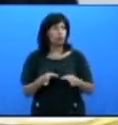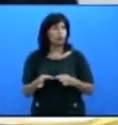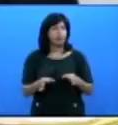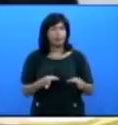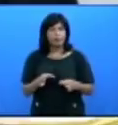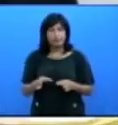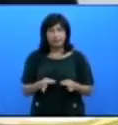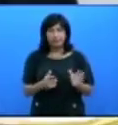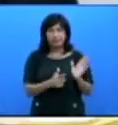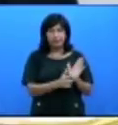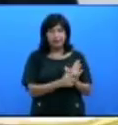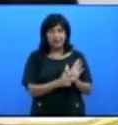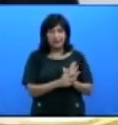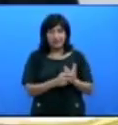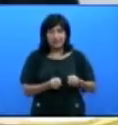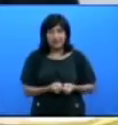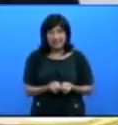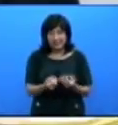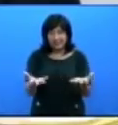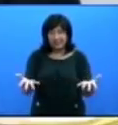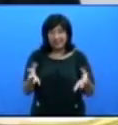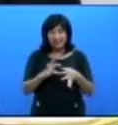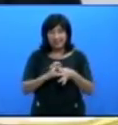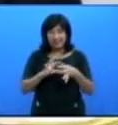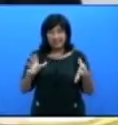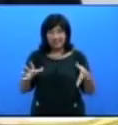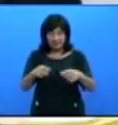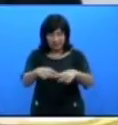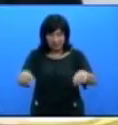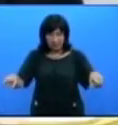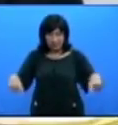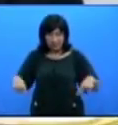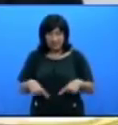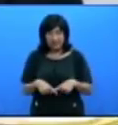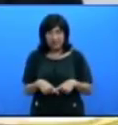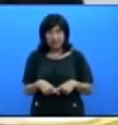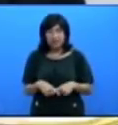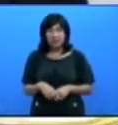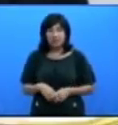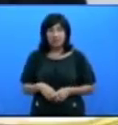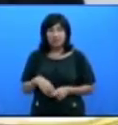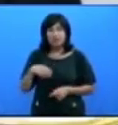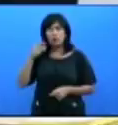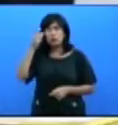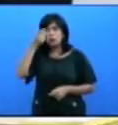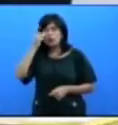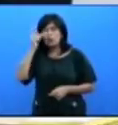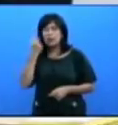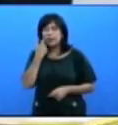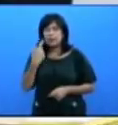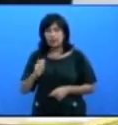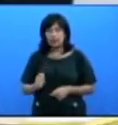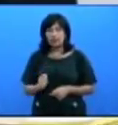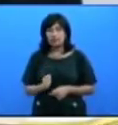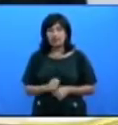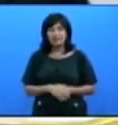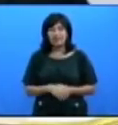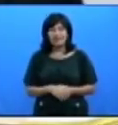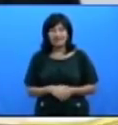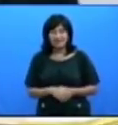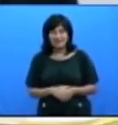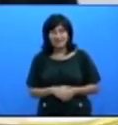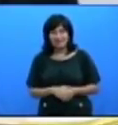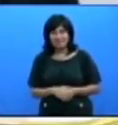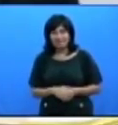administrativo de concessão. Assim, justificado o interesse público na concessão direta do imóvel